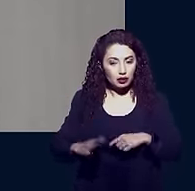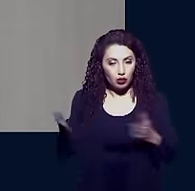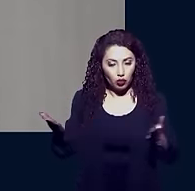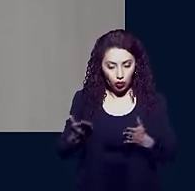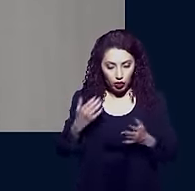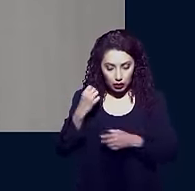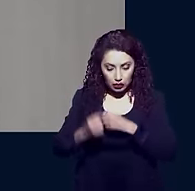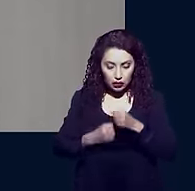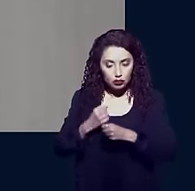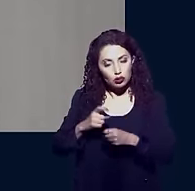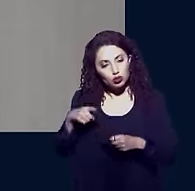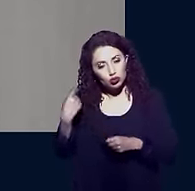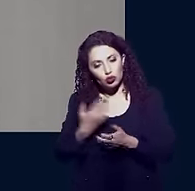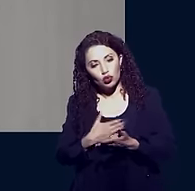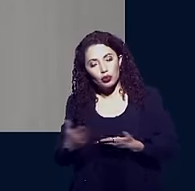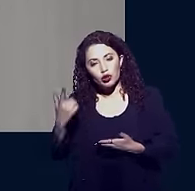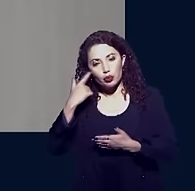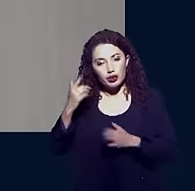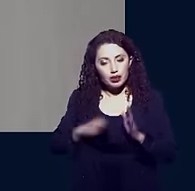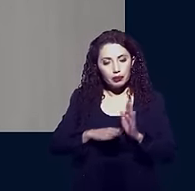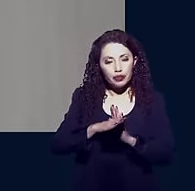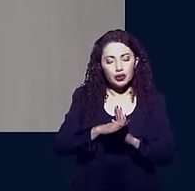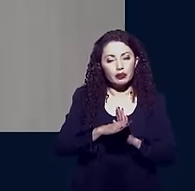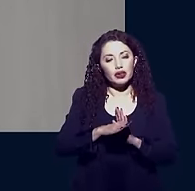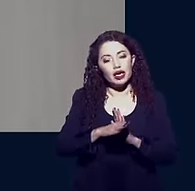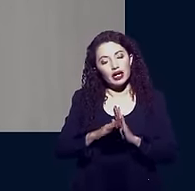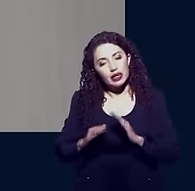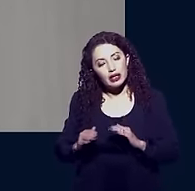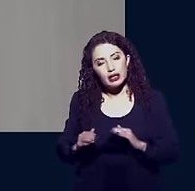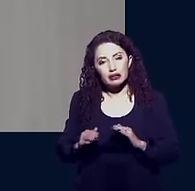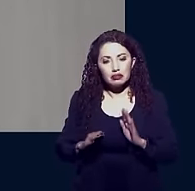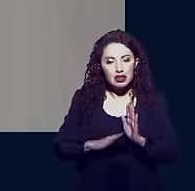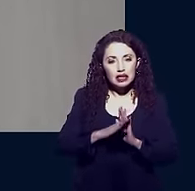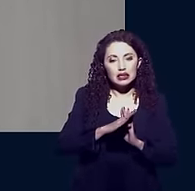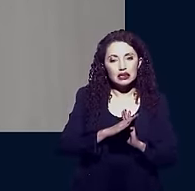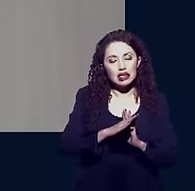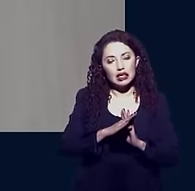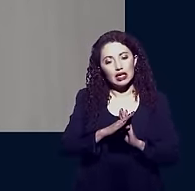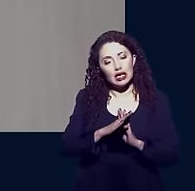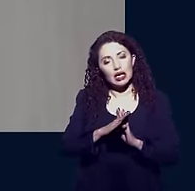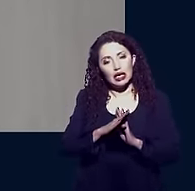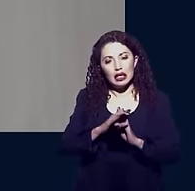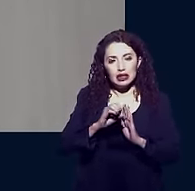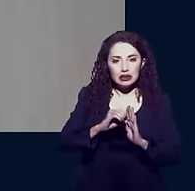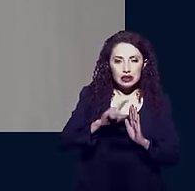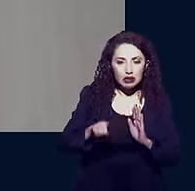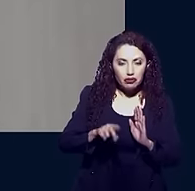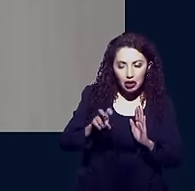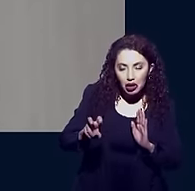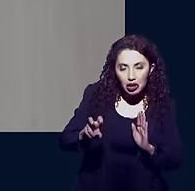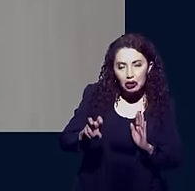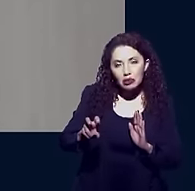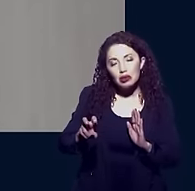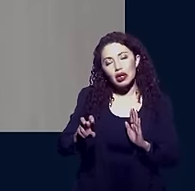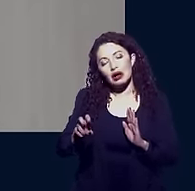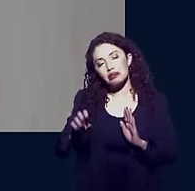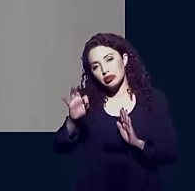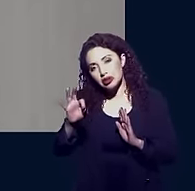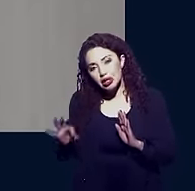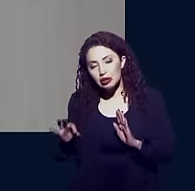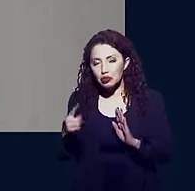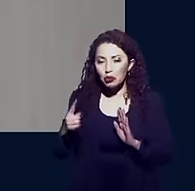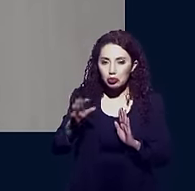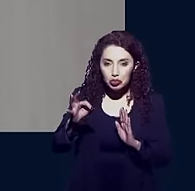mesmo a gente começou achando que o PIB é crescer entre meio e um deve crescer Aí por volta de três Então queria ouvir eh depois eu vou passar pro